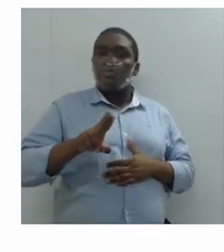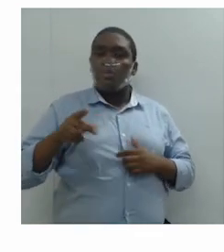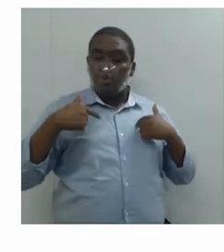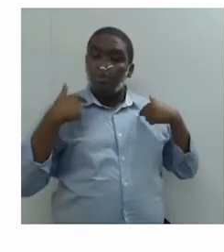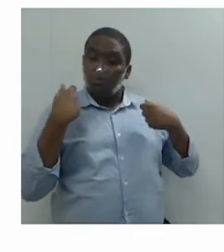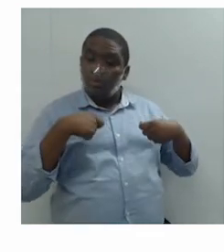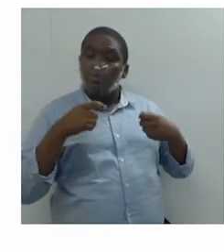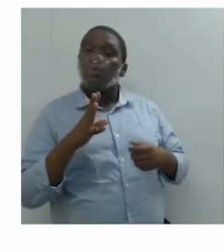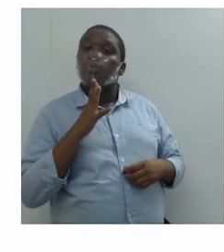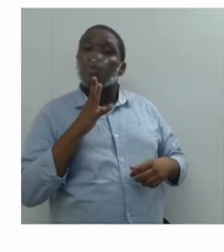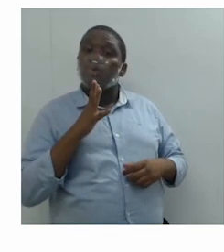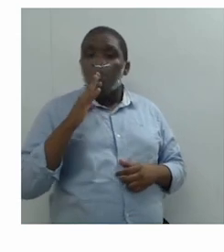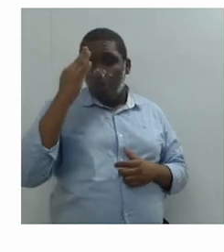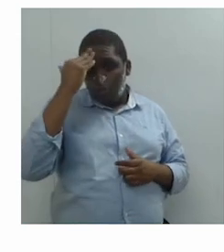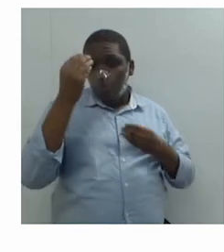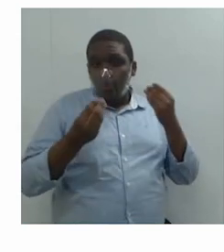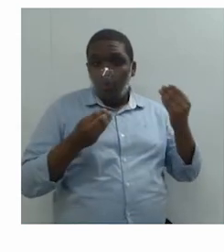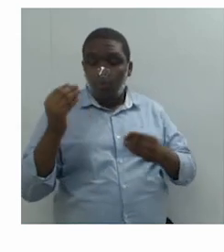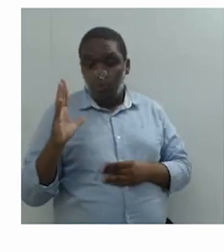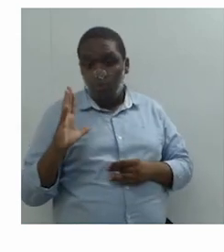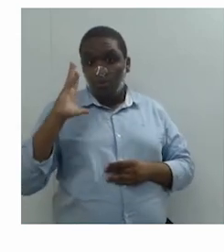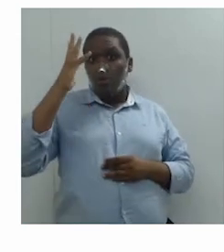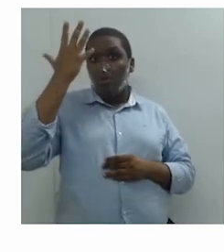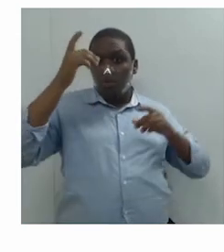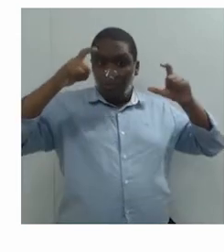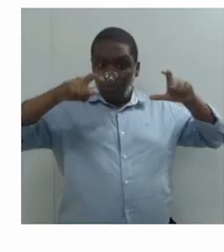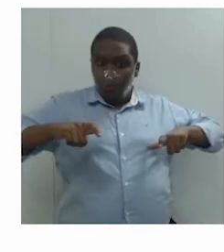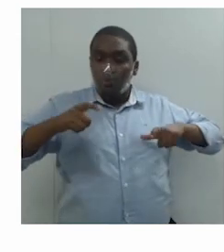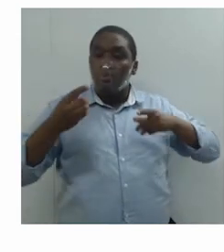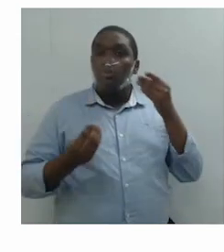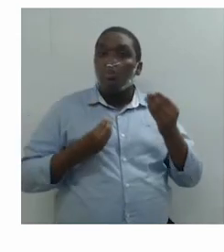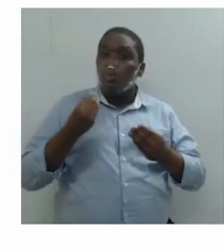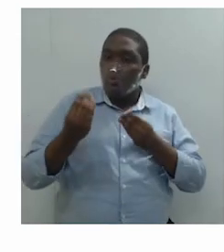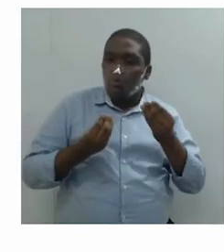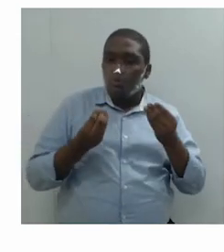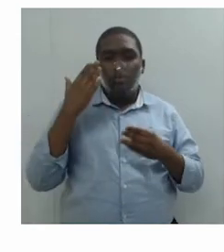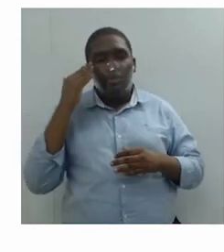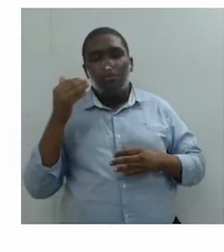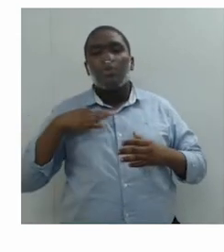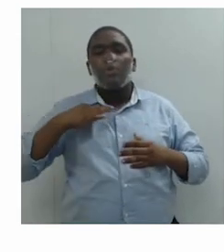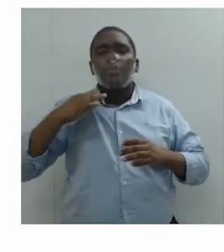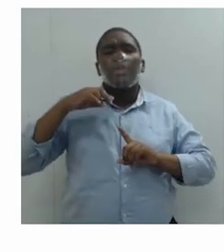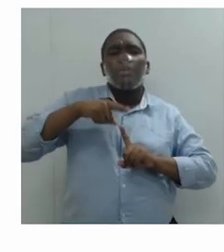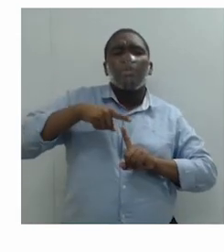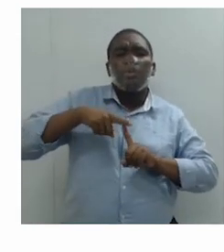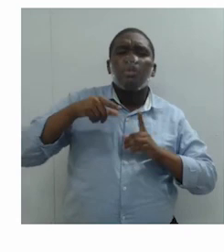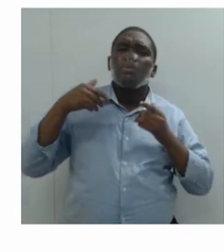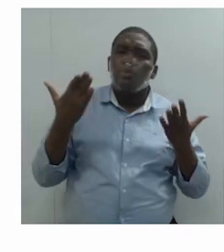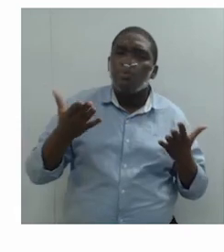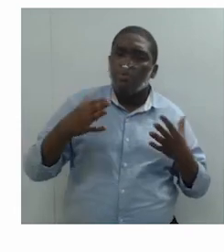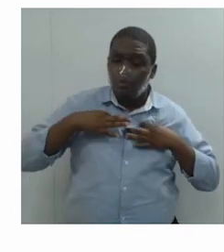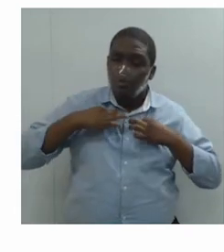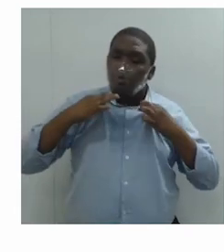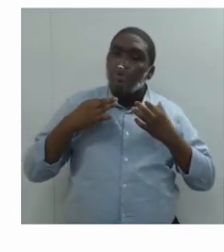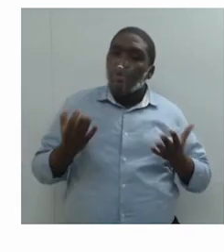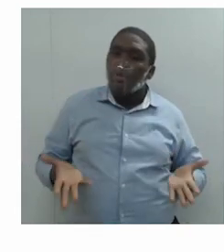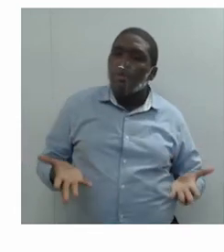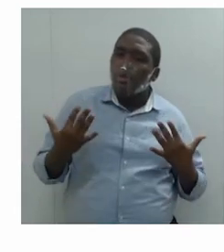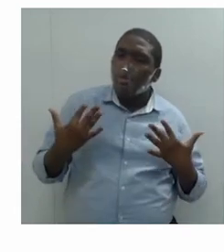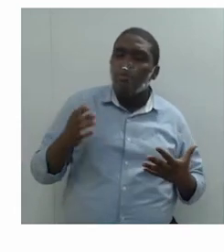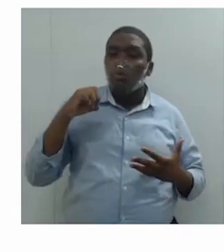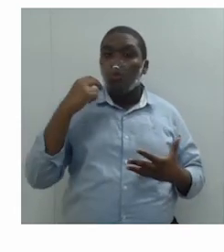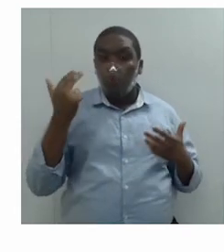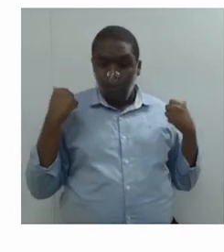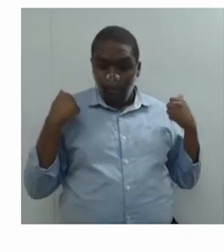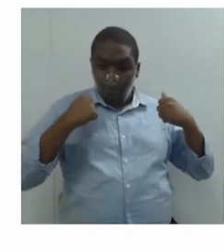preciso conhecer o clima desse lugar que eu vou viajar para saber que tipo de roupa, uma roupa mais leve, um